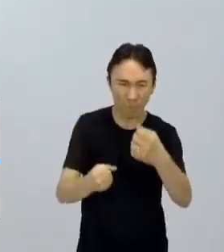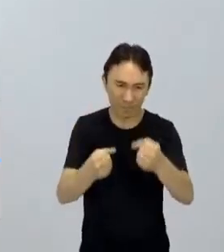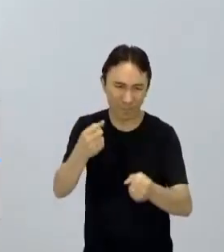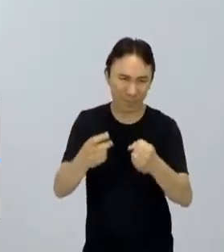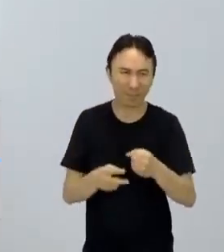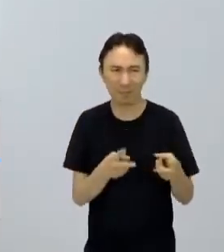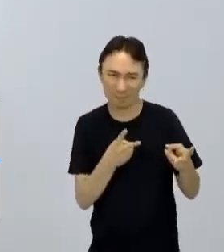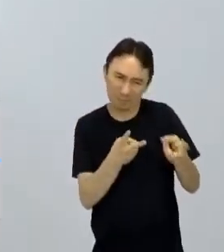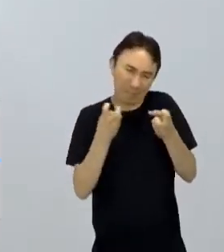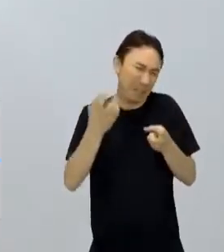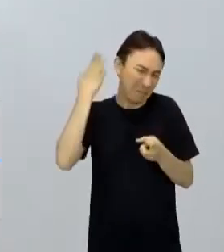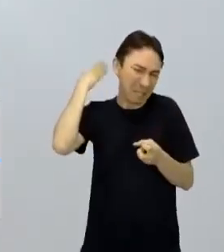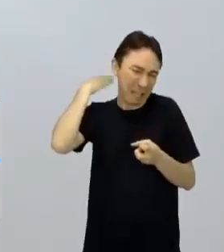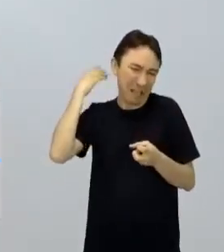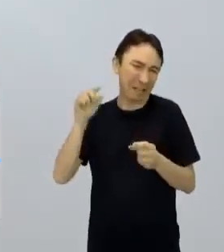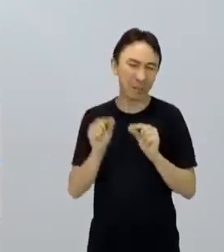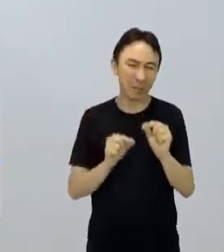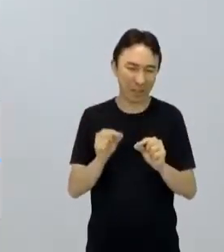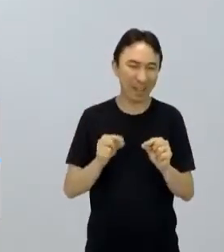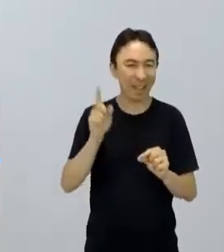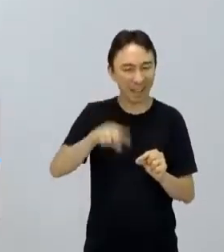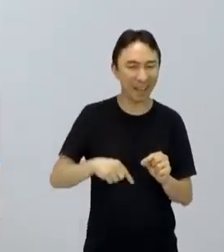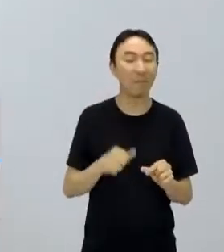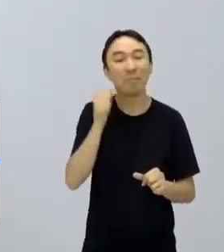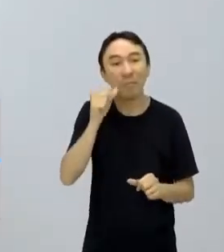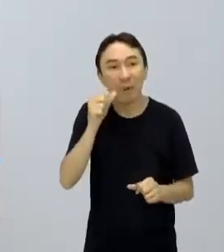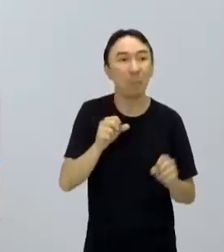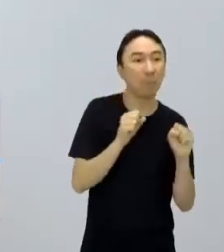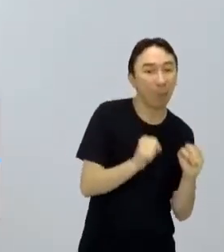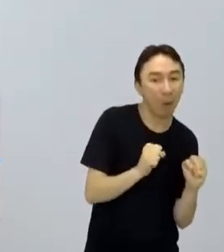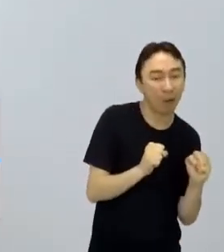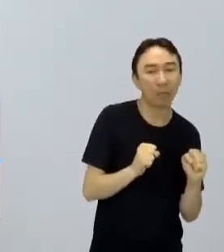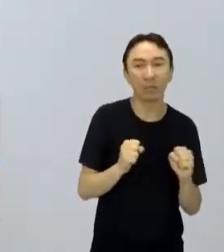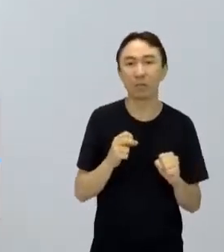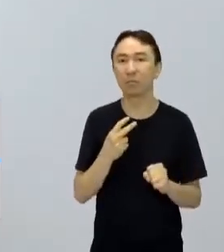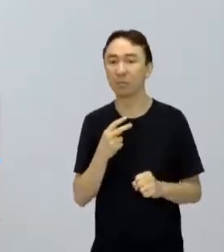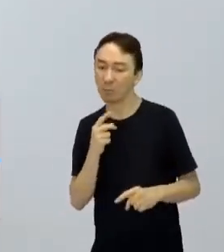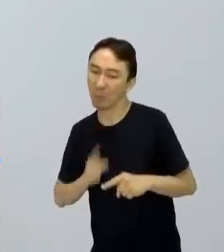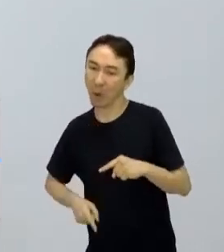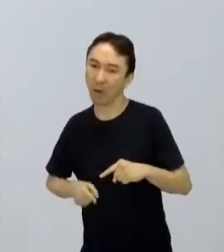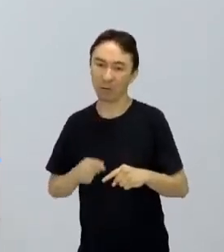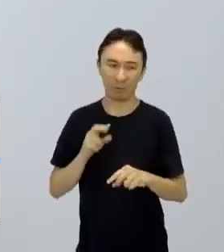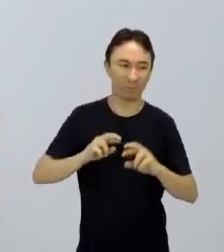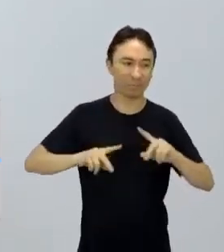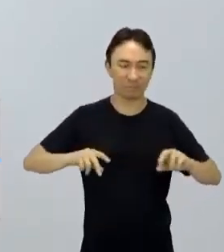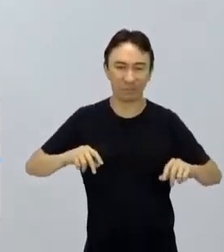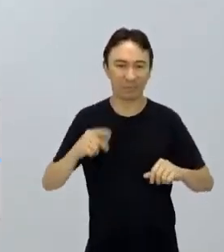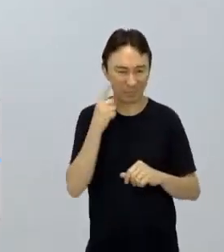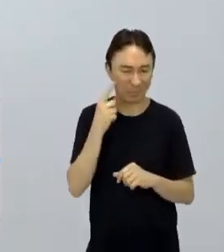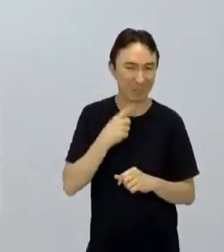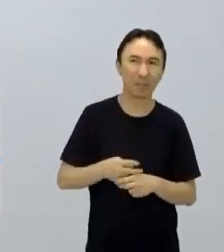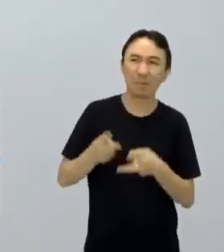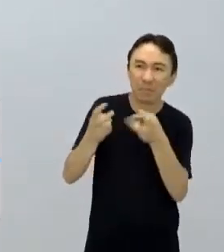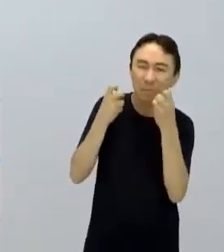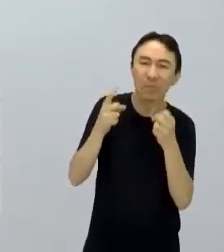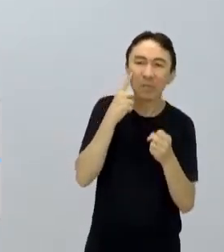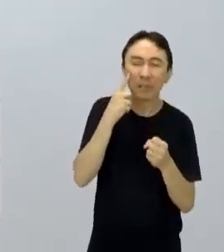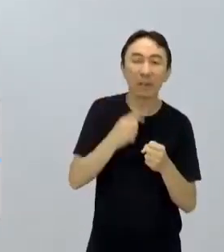podia fazer. Hoje isso está mudando, mas houve uma época que era assim. E aí ele observou que as mulheres que ordenhavam